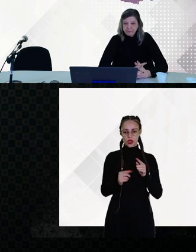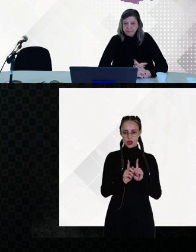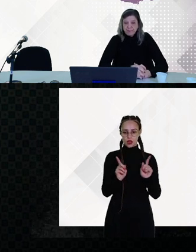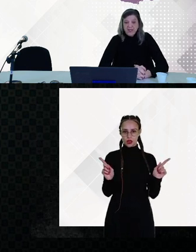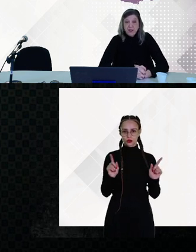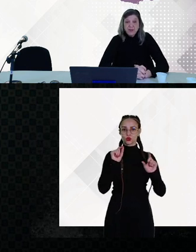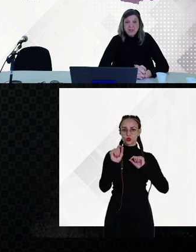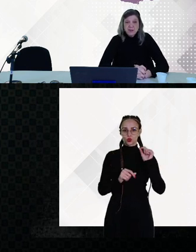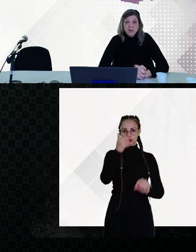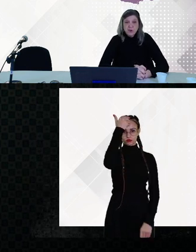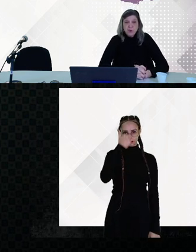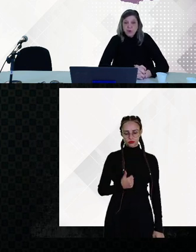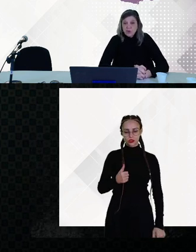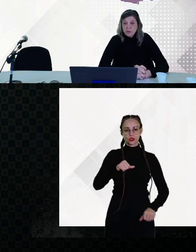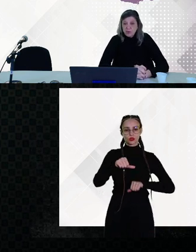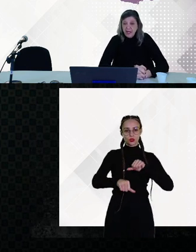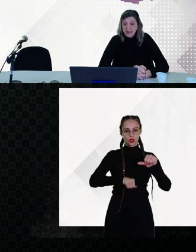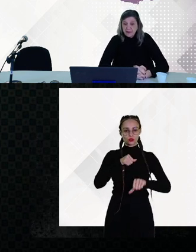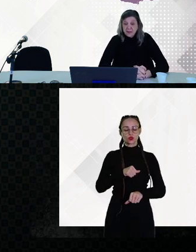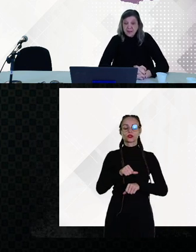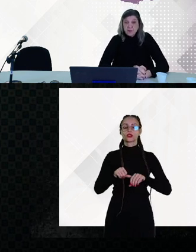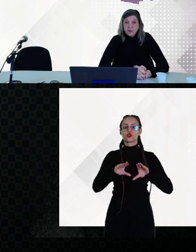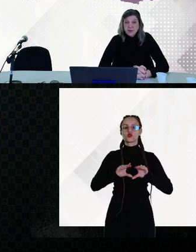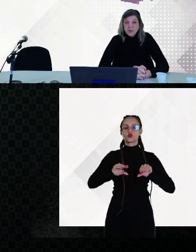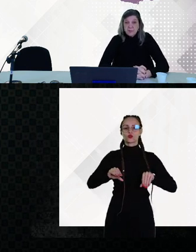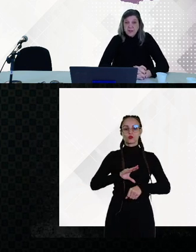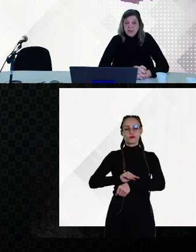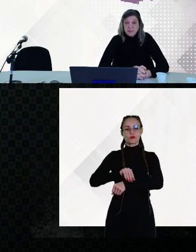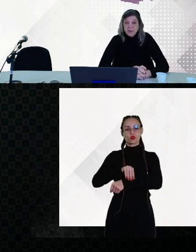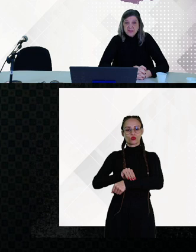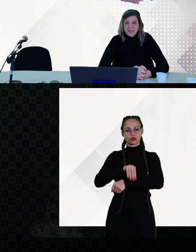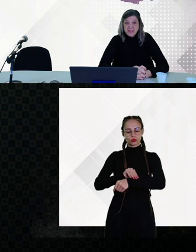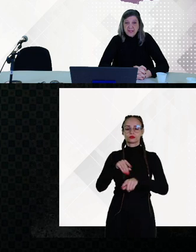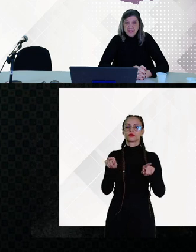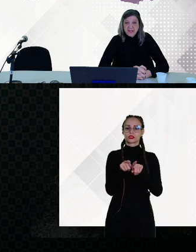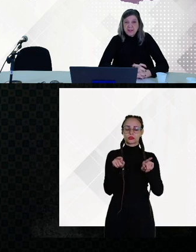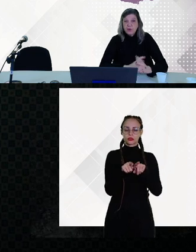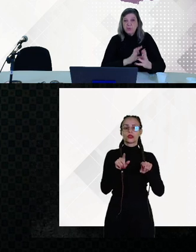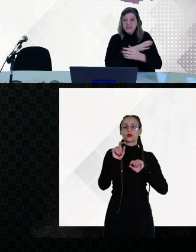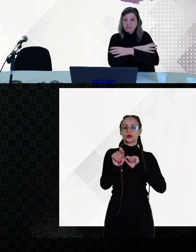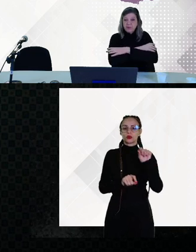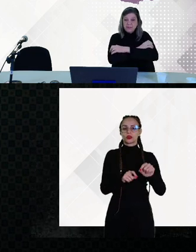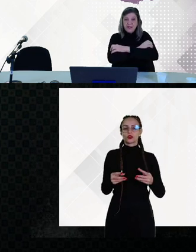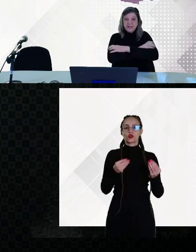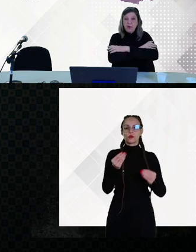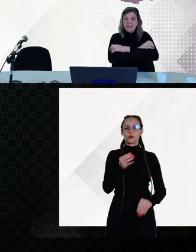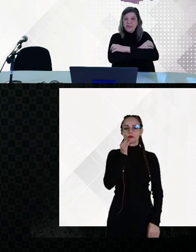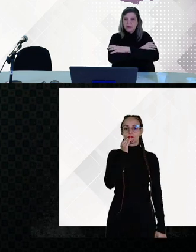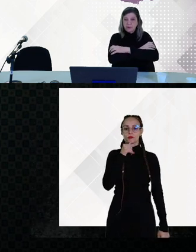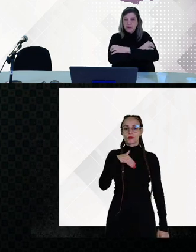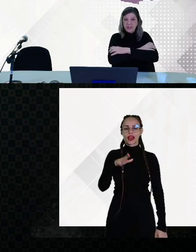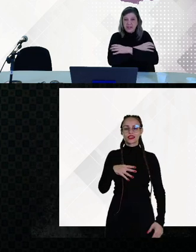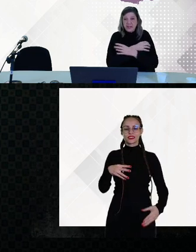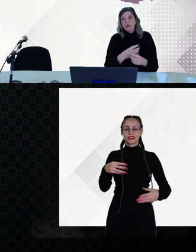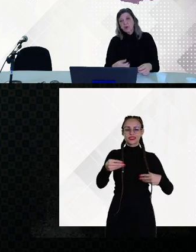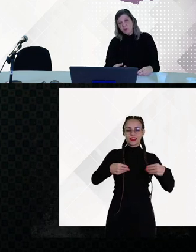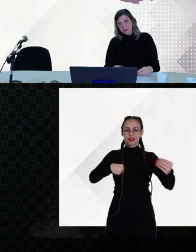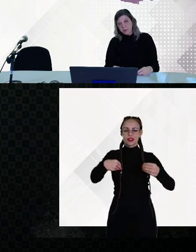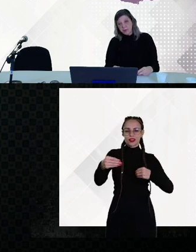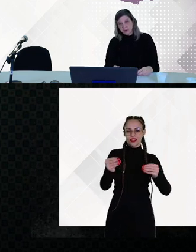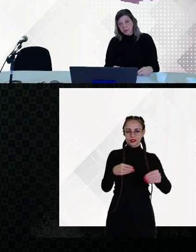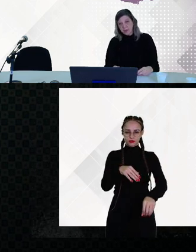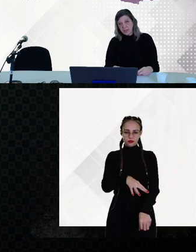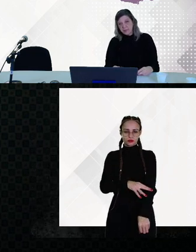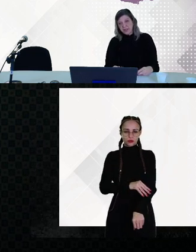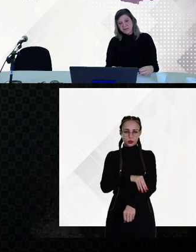inteiro. Alterações do tônus muscular. Então, como eu explico isso para vocês? Como se ele fosse mais molinho. Ele é